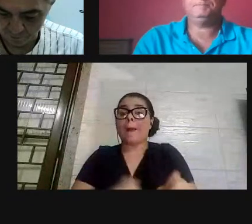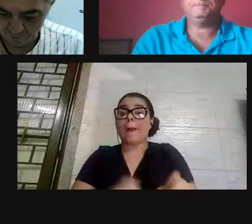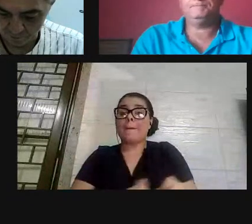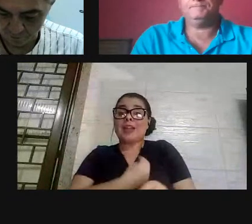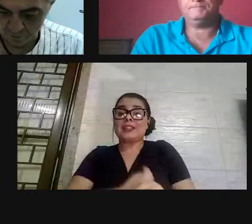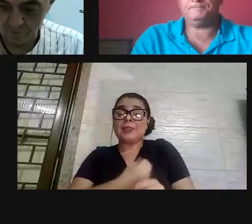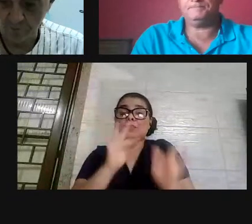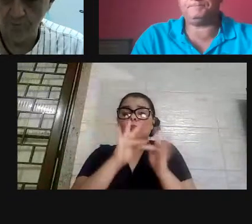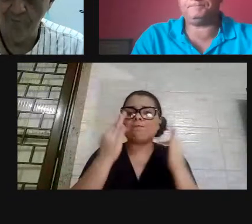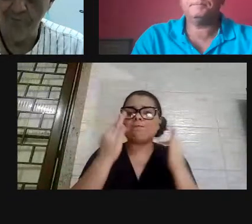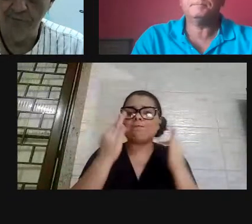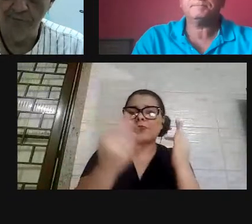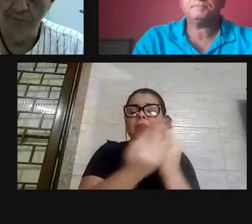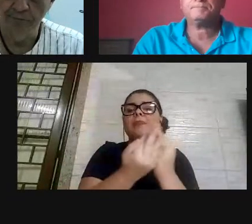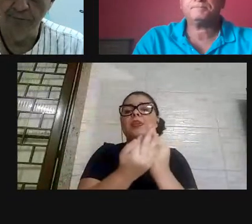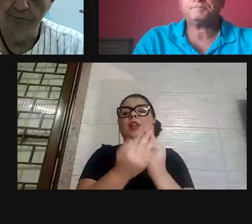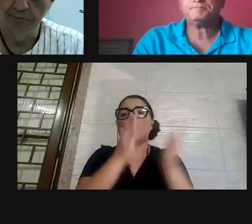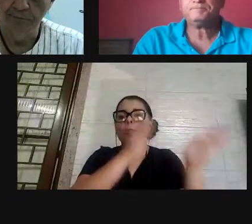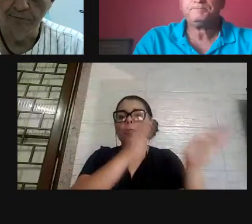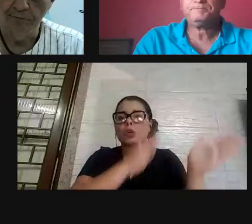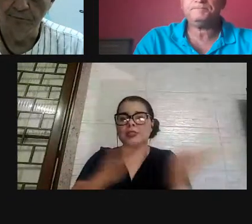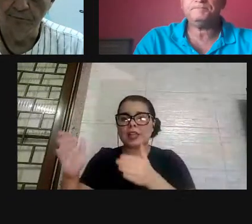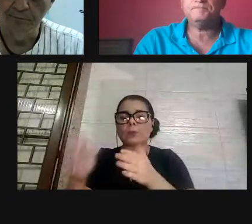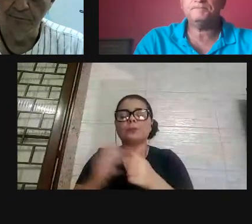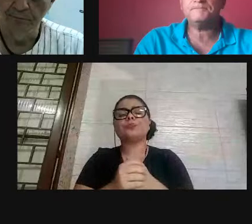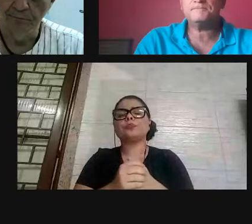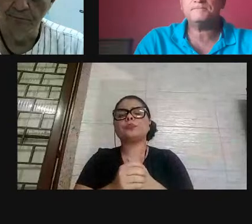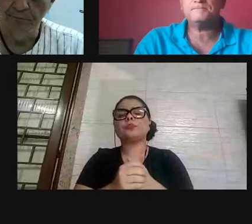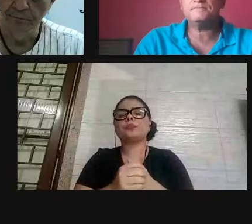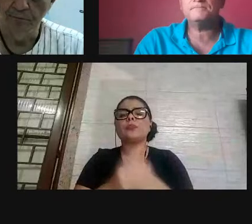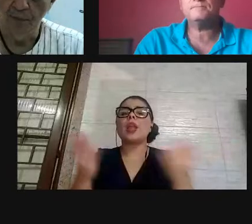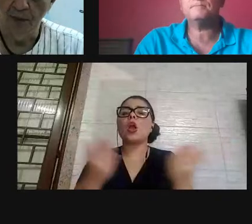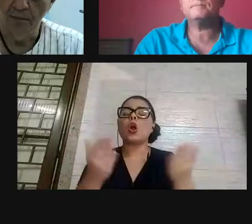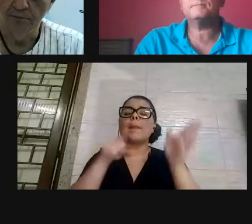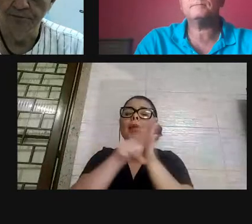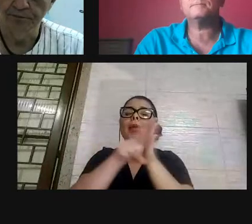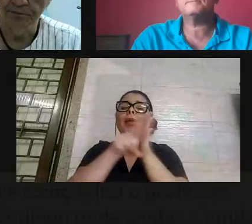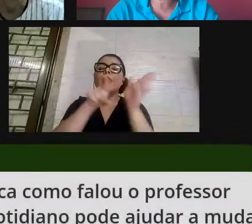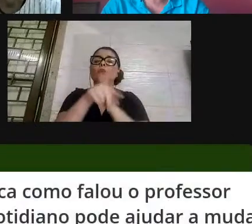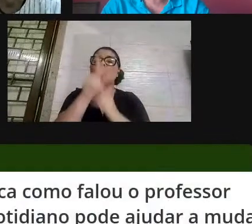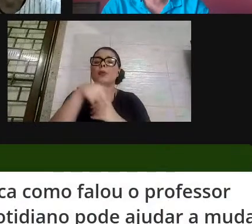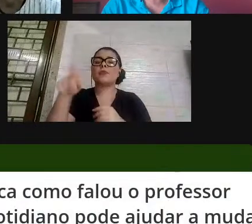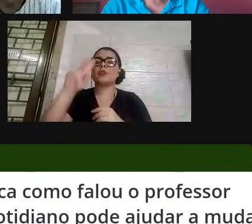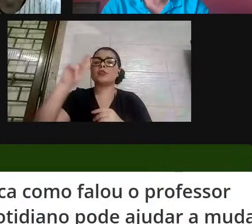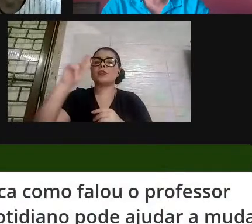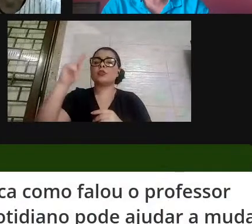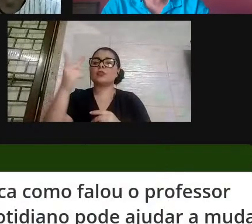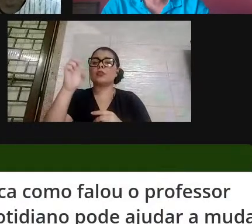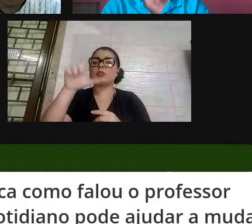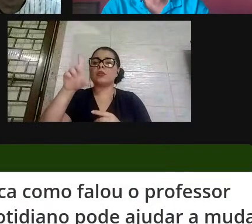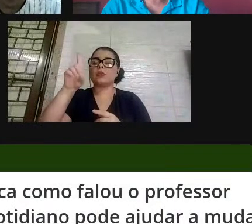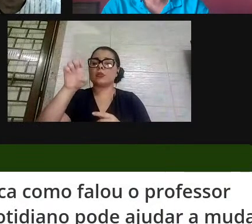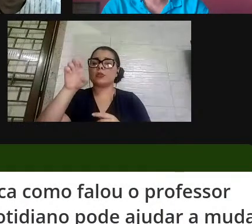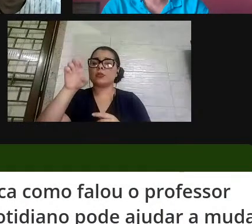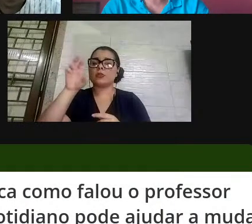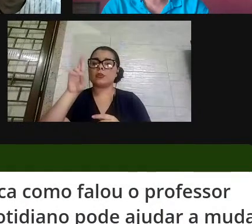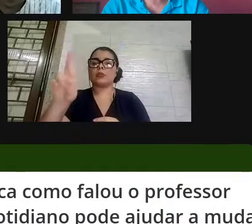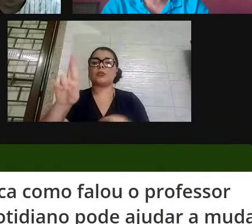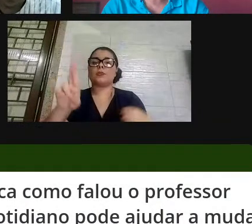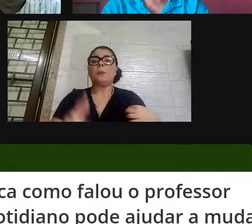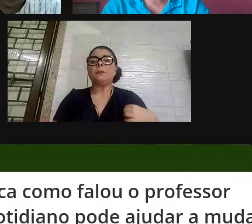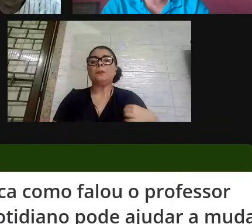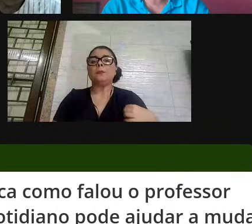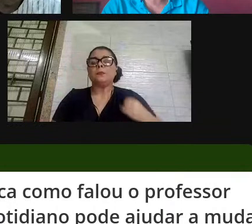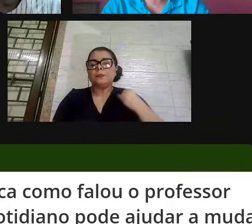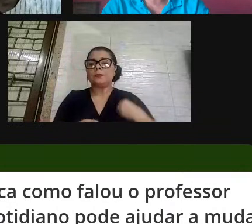pais no processo. Agora, o professor Helder tem uma... Eu recebi aqui